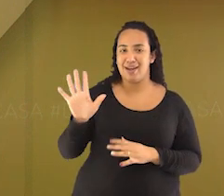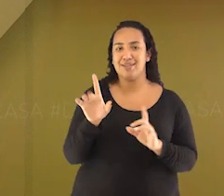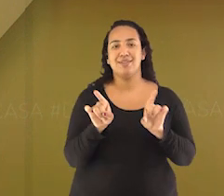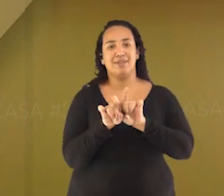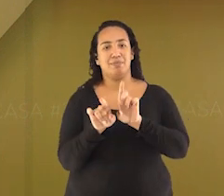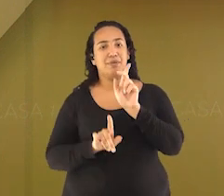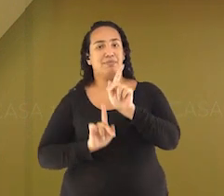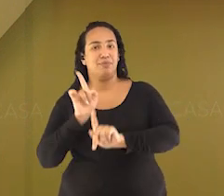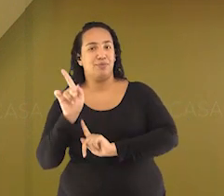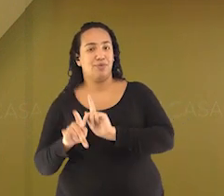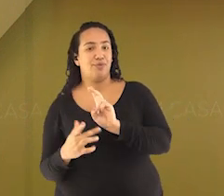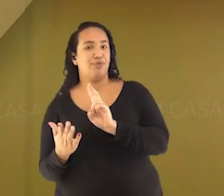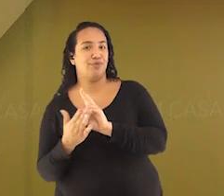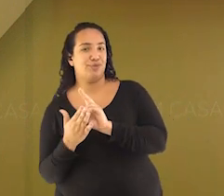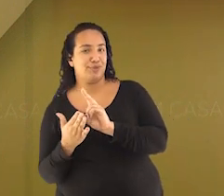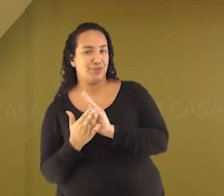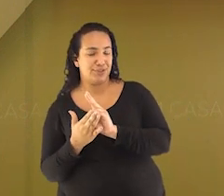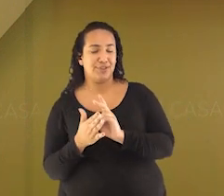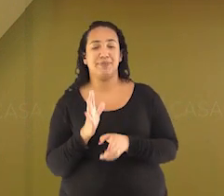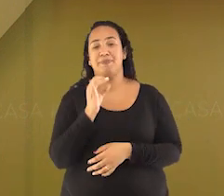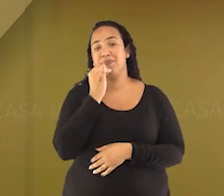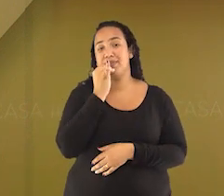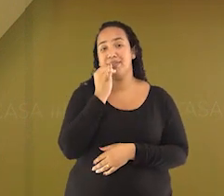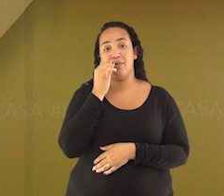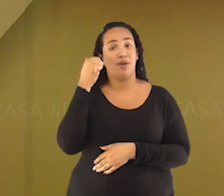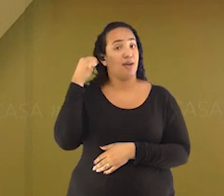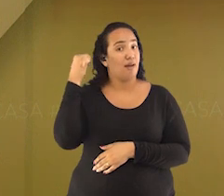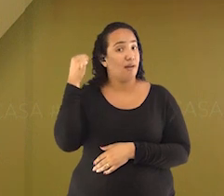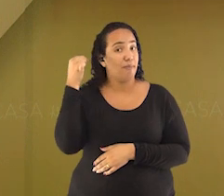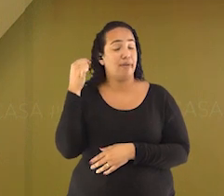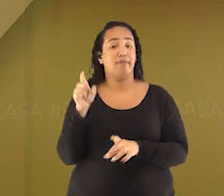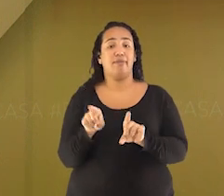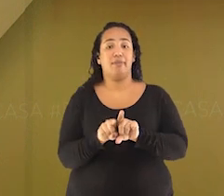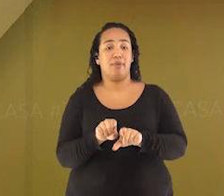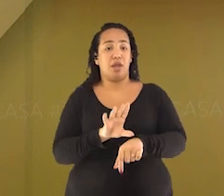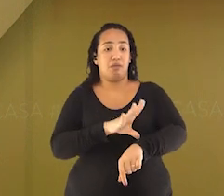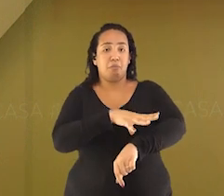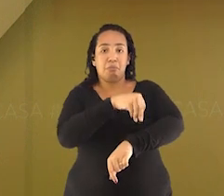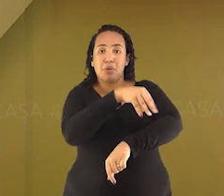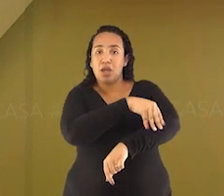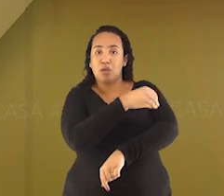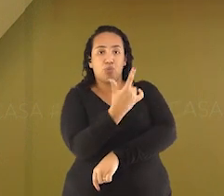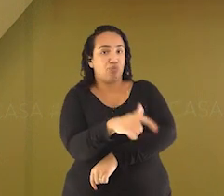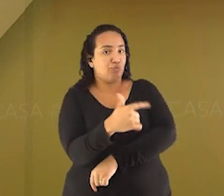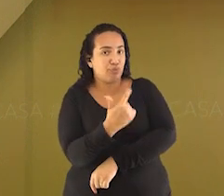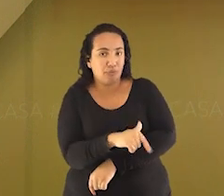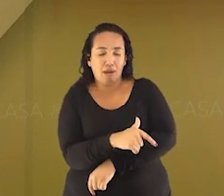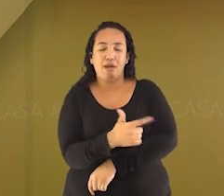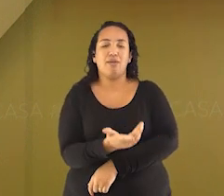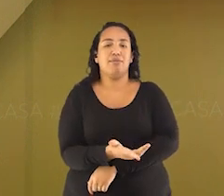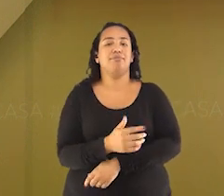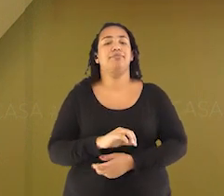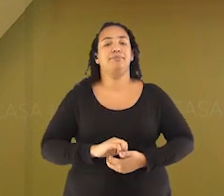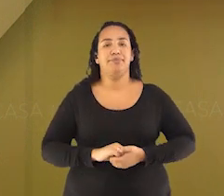indígenas, inclusive nativos do Brasil. Formato dos olhos, cabelo liso e ausência de pelos no corpo, mesmo na fase